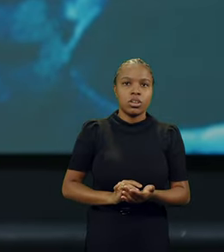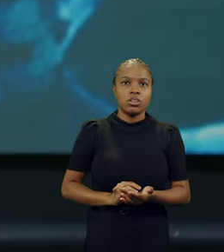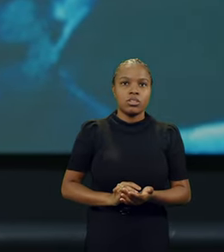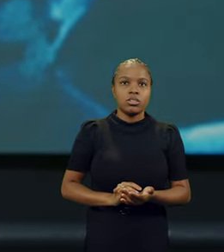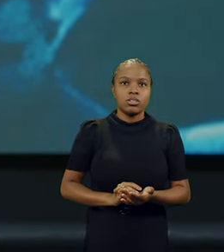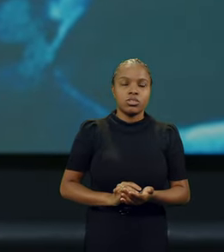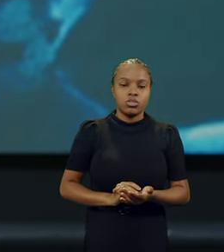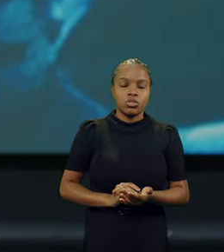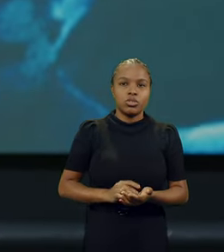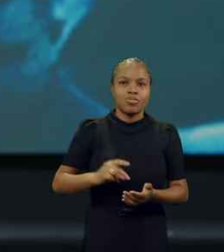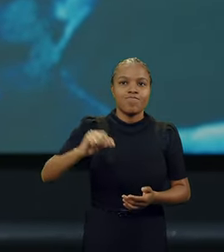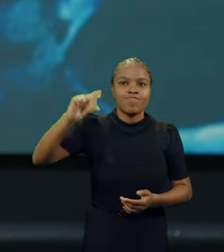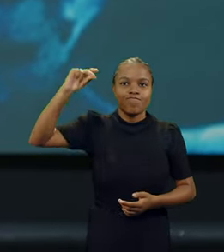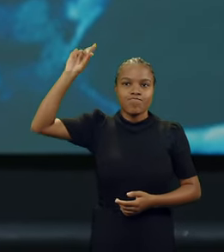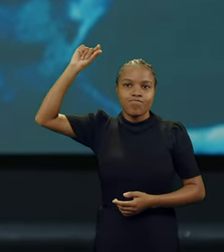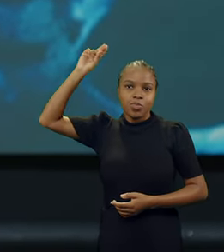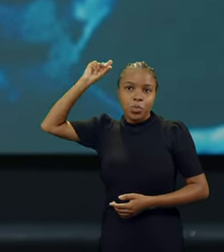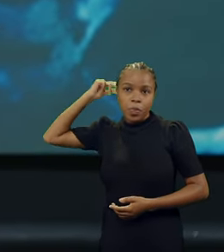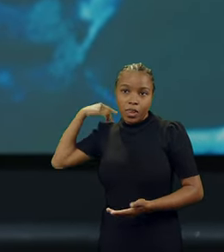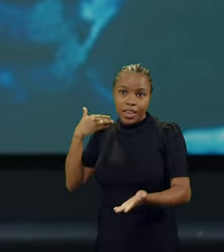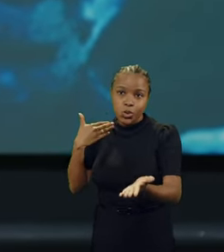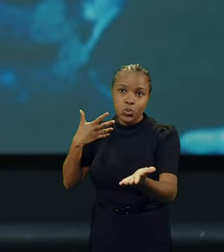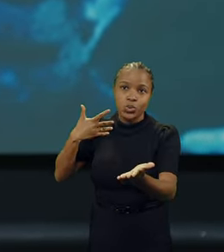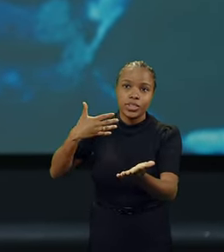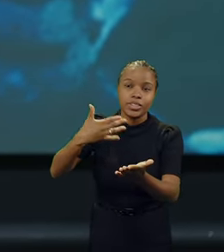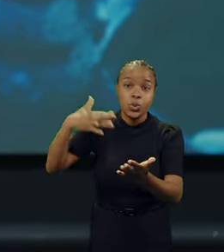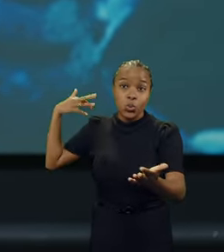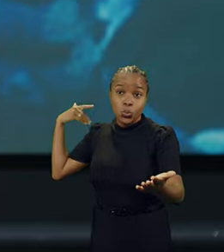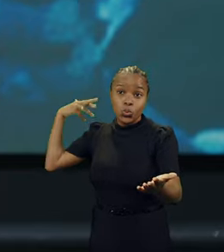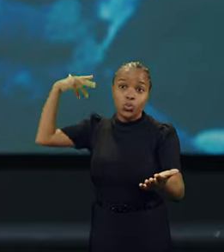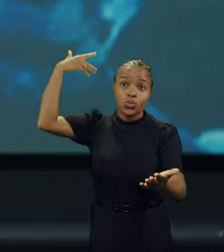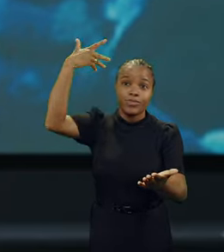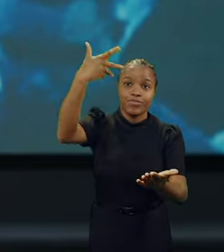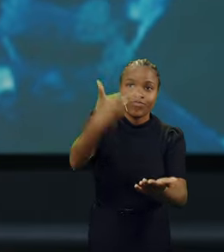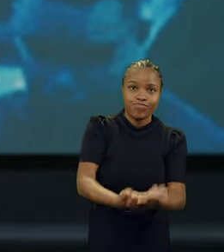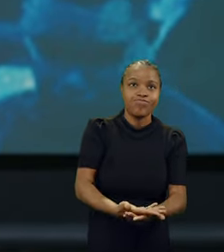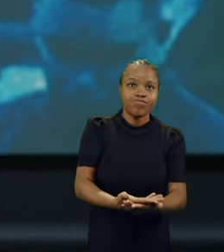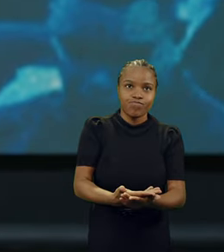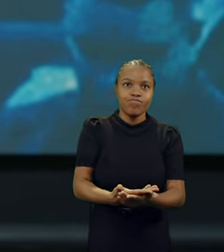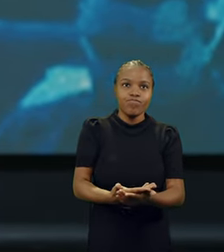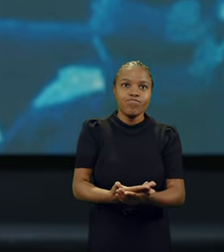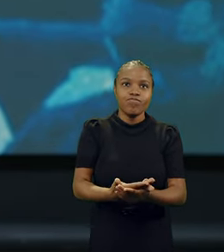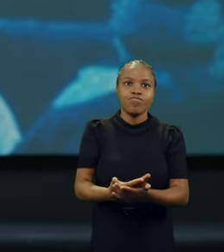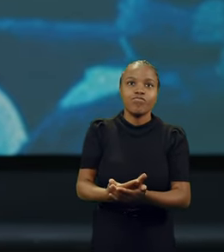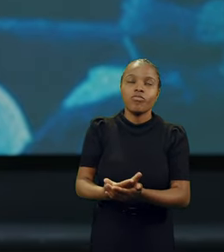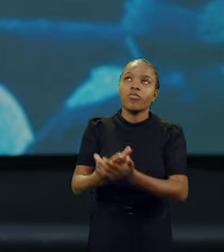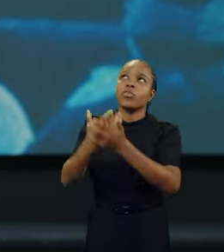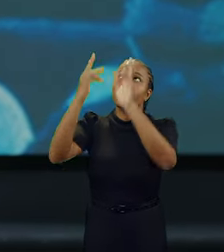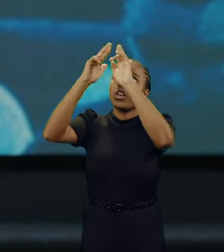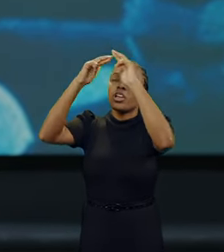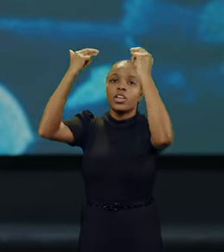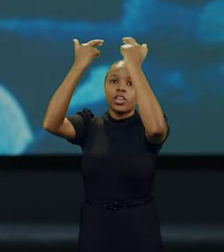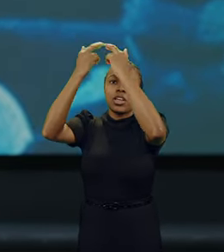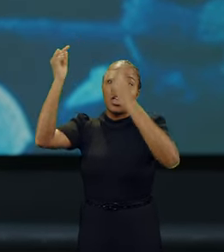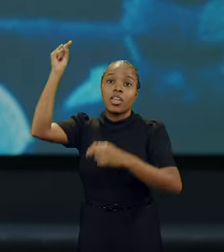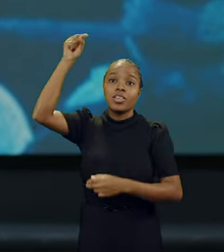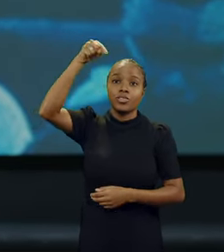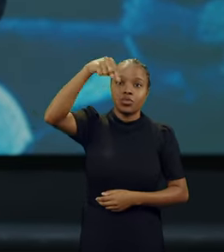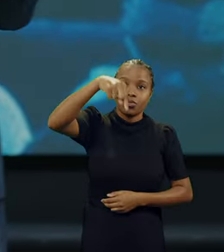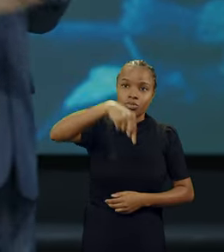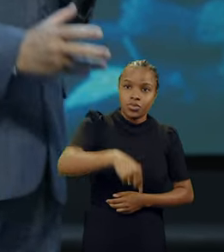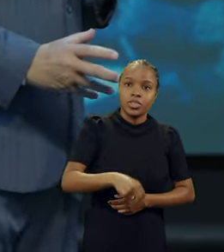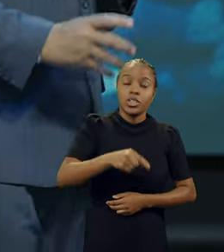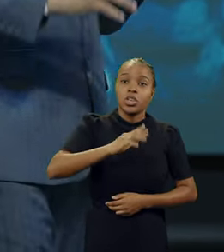o início da história, a vinda do reino no estágio superior